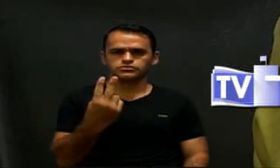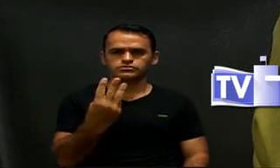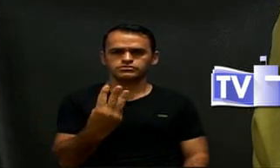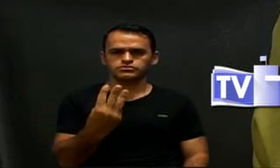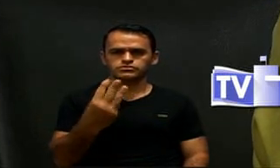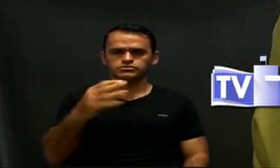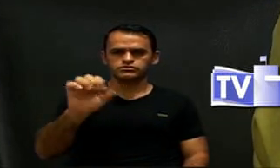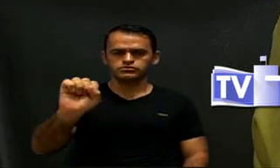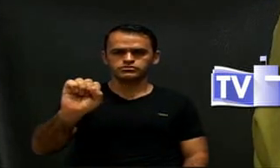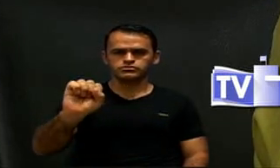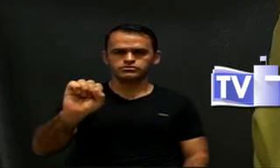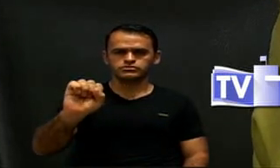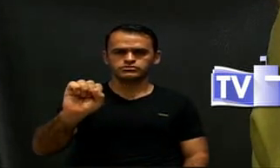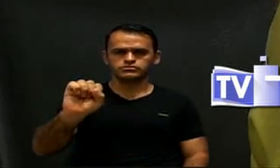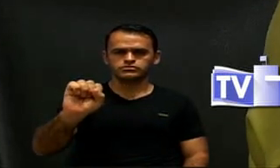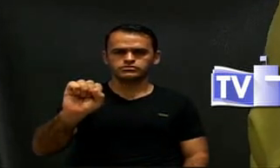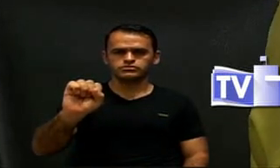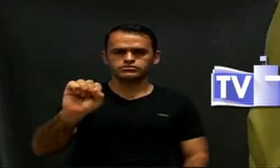99163-6238.